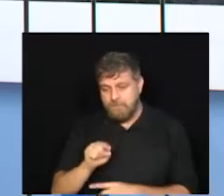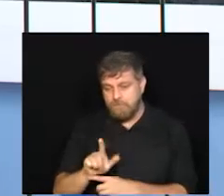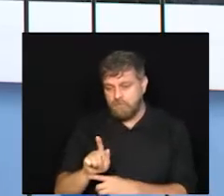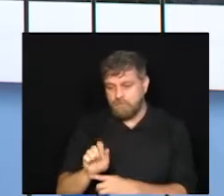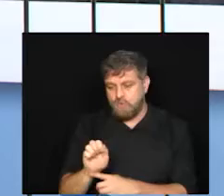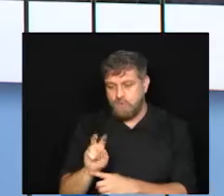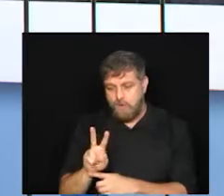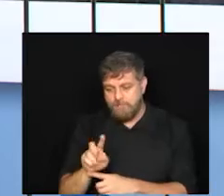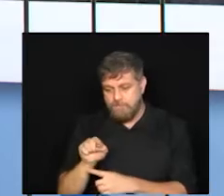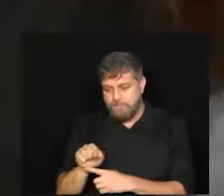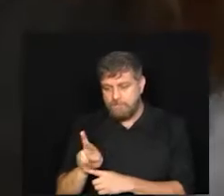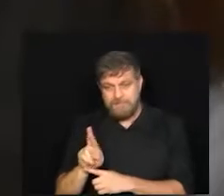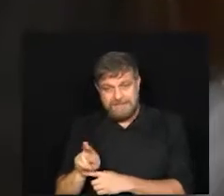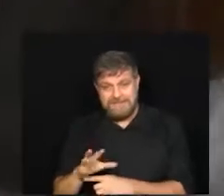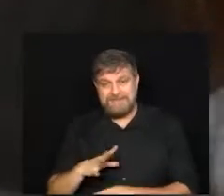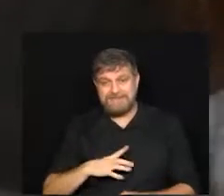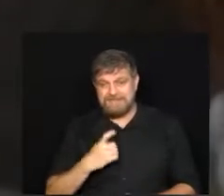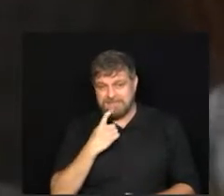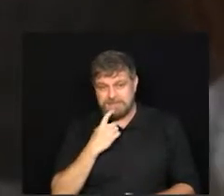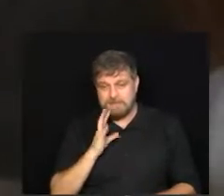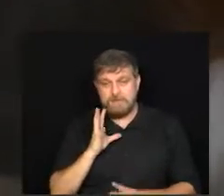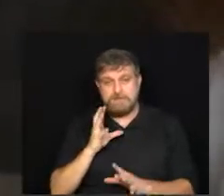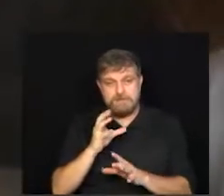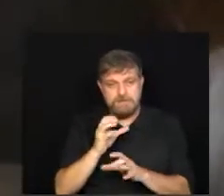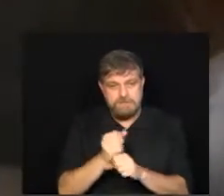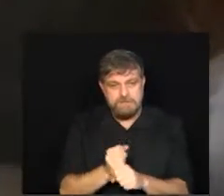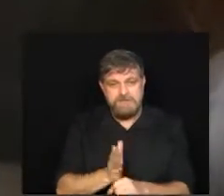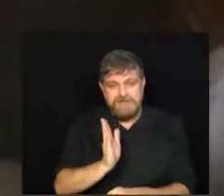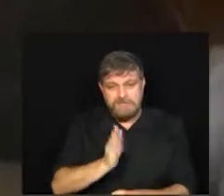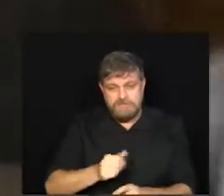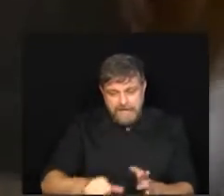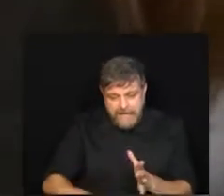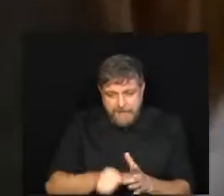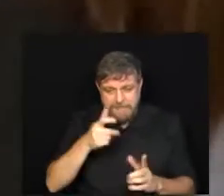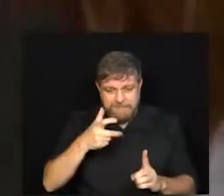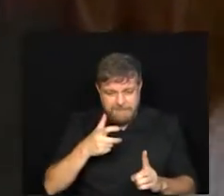vacina.campinas.sp.gov.br. Aqui na nossa cidade já tomaram a primeira dose